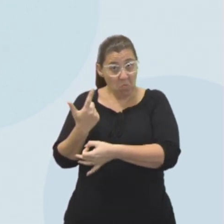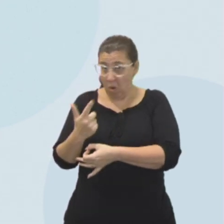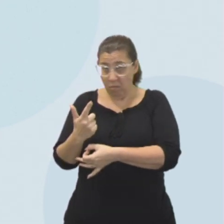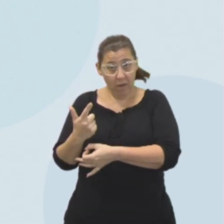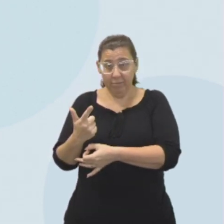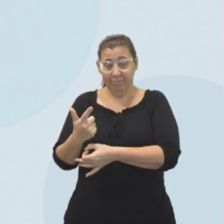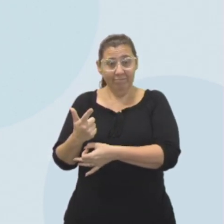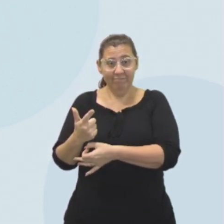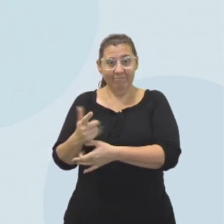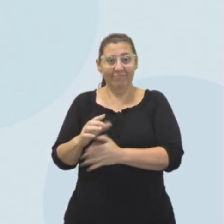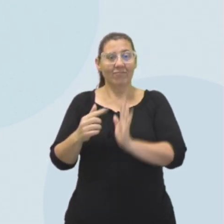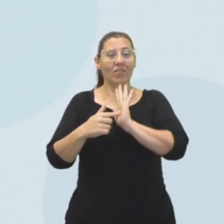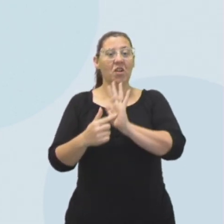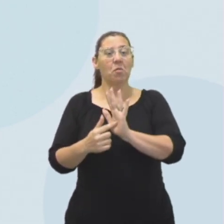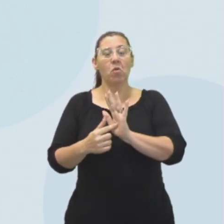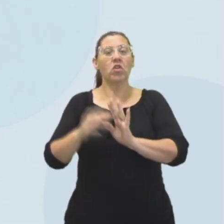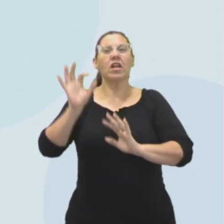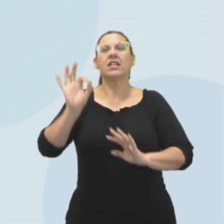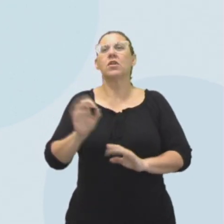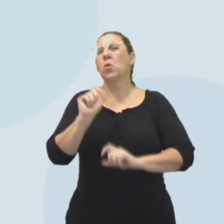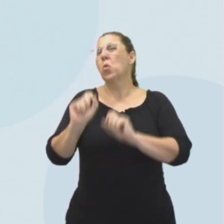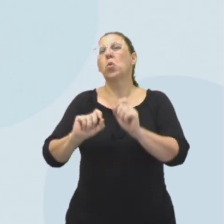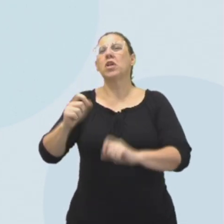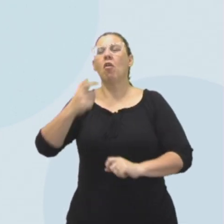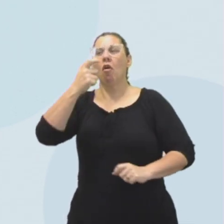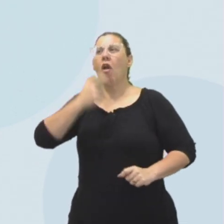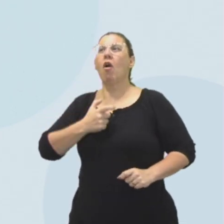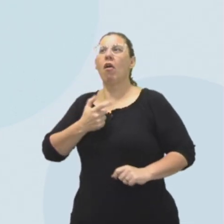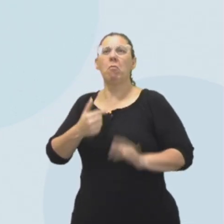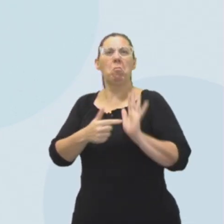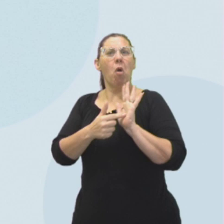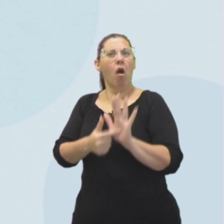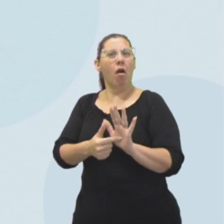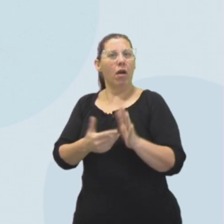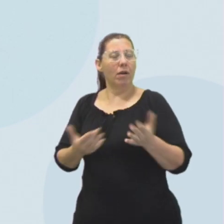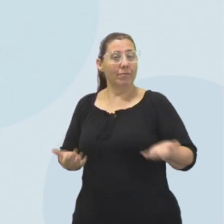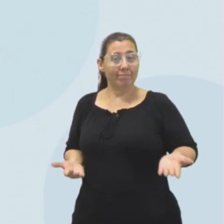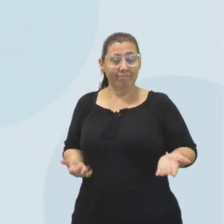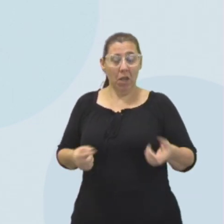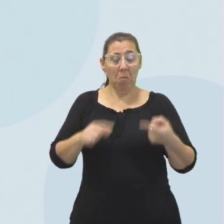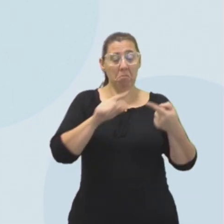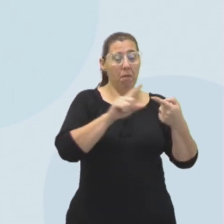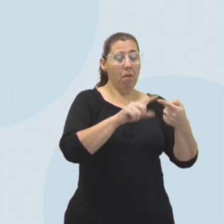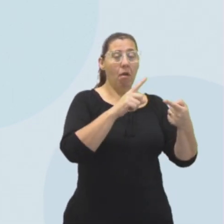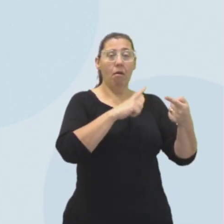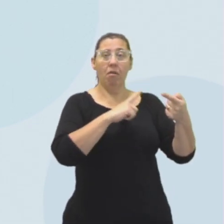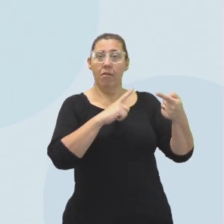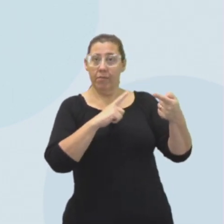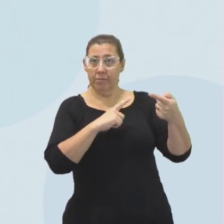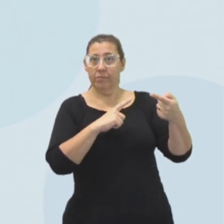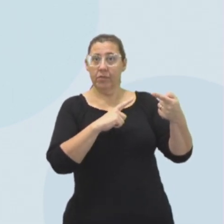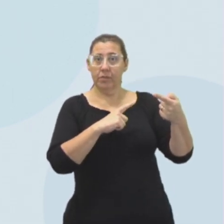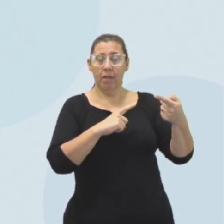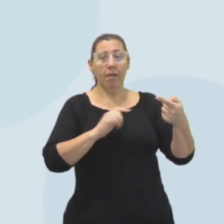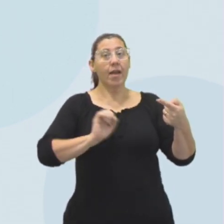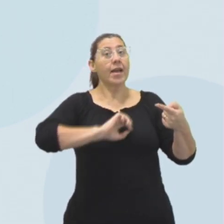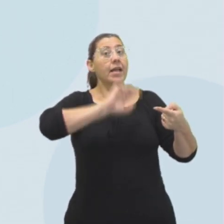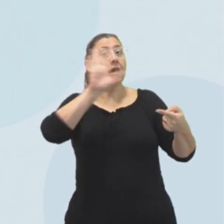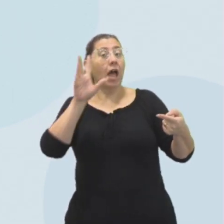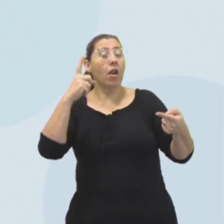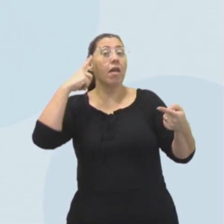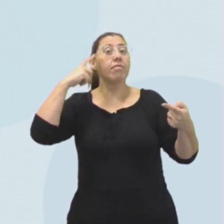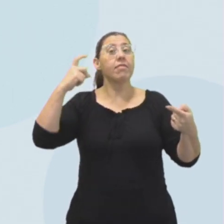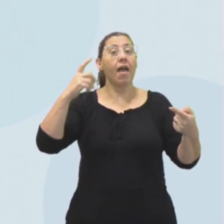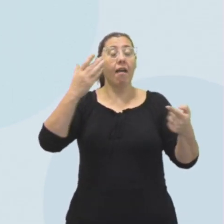vai mostrar exatamente o que eu quero. Primeiro que você tem que ter claramente a ideia